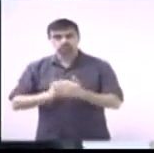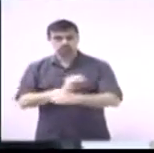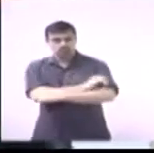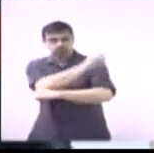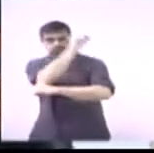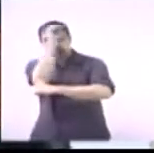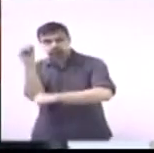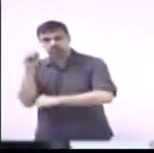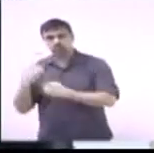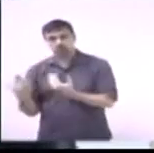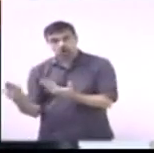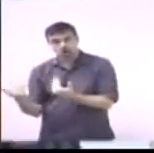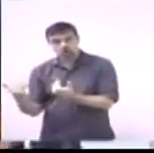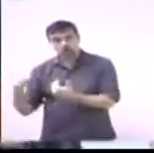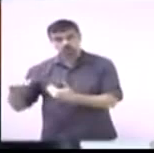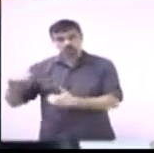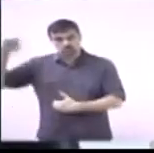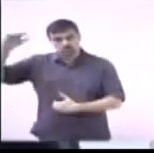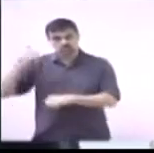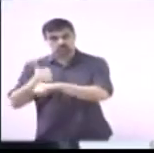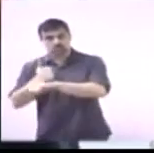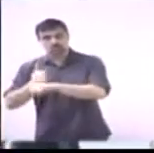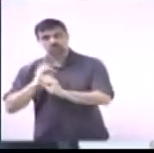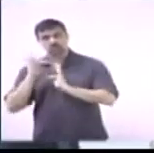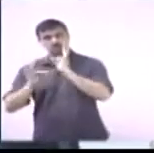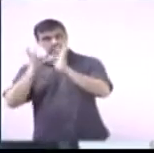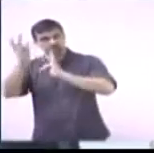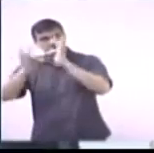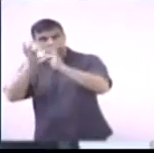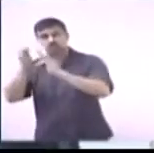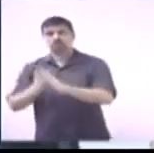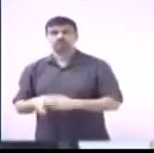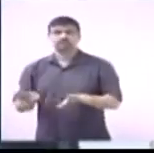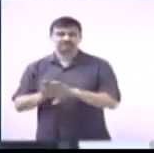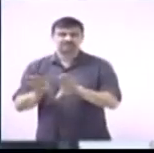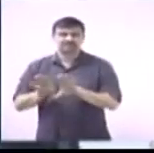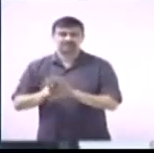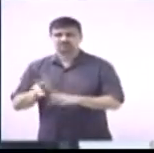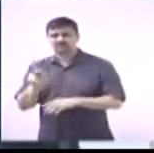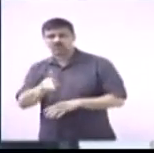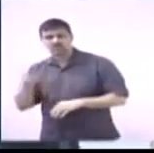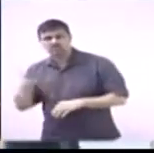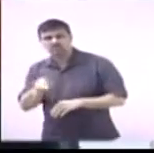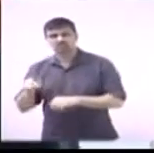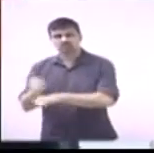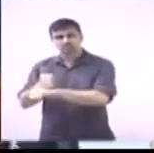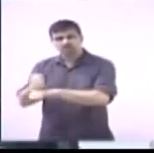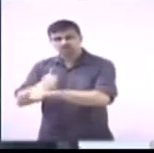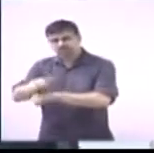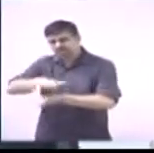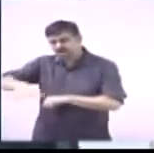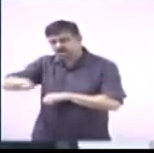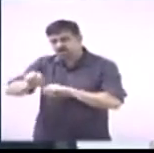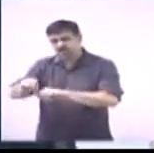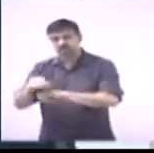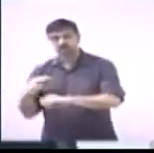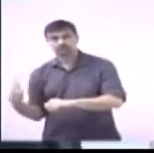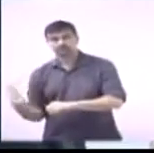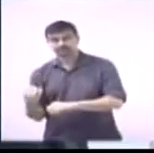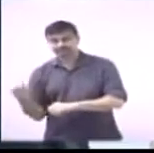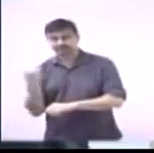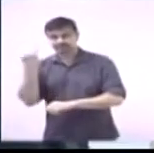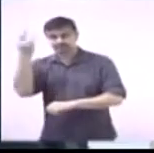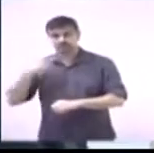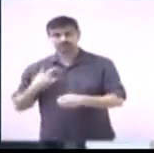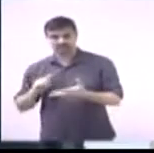especial, educação de jovens e adultos, profissional e tecnológica, valorização do profissional da educação, gestão da educação, traz